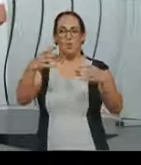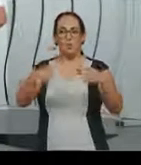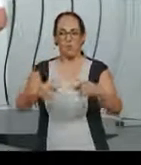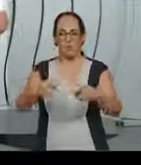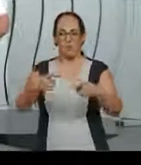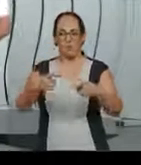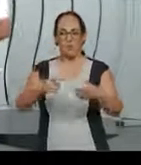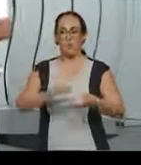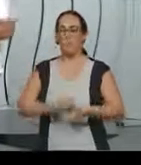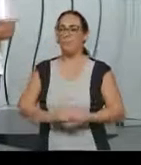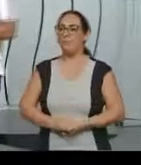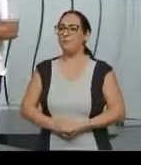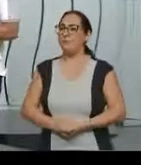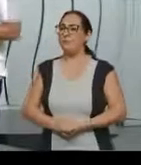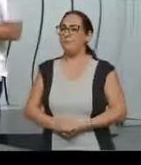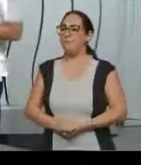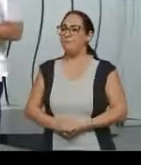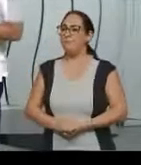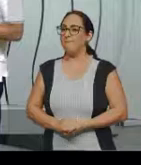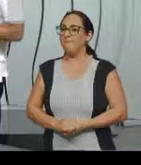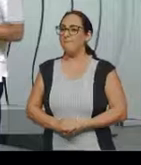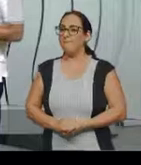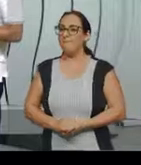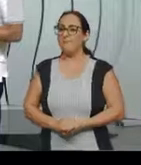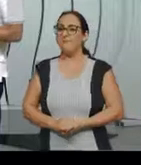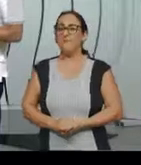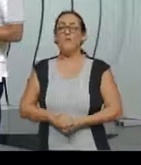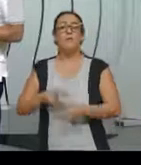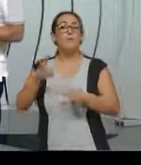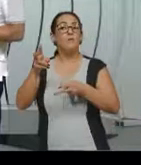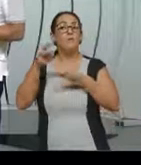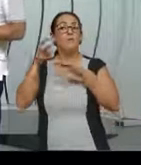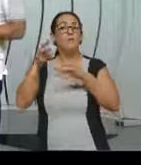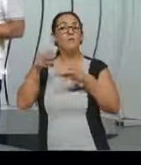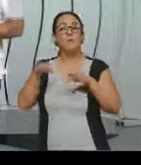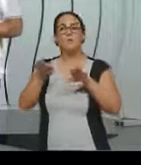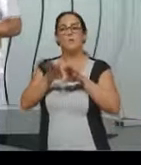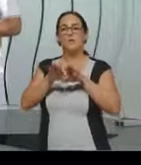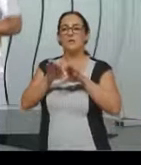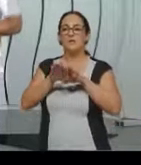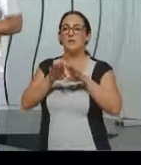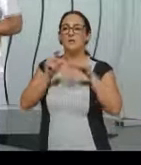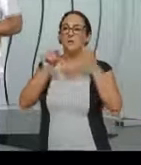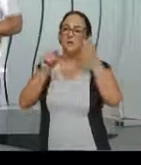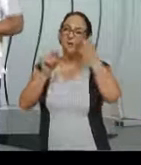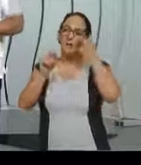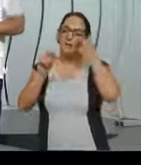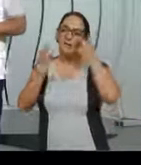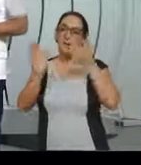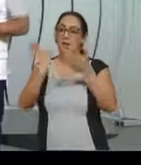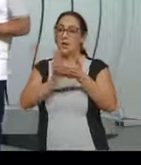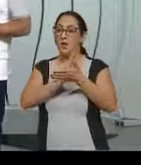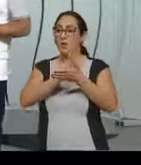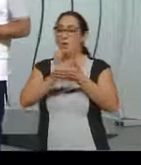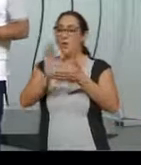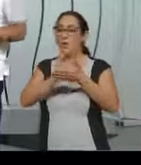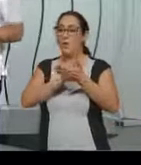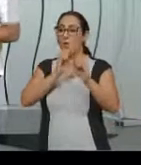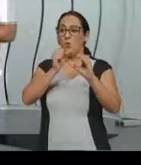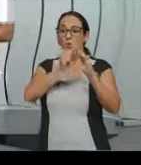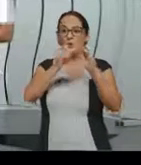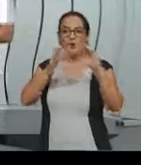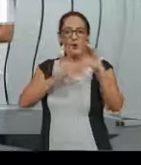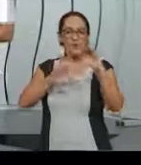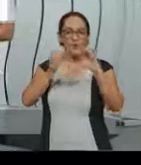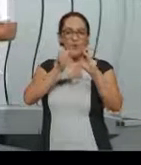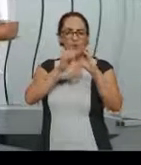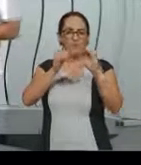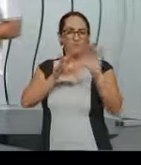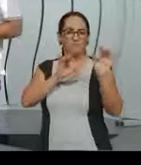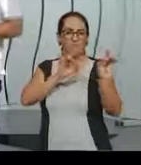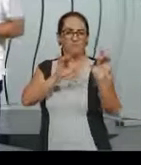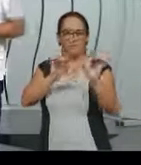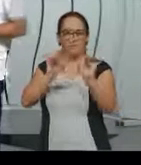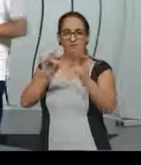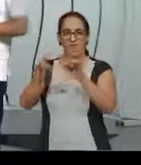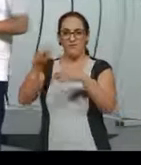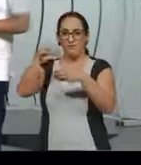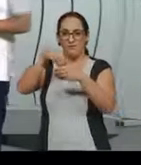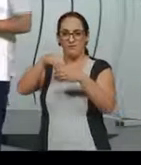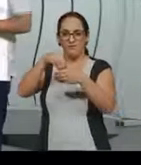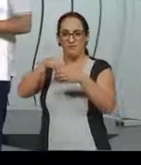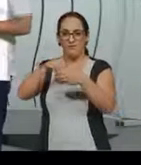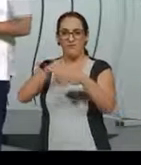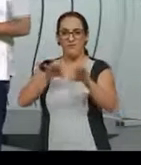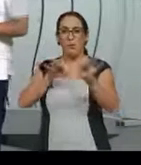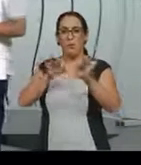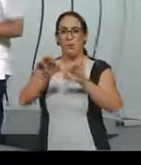pessoal? Bom, a gente vai perceber também algumas características, algumas particularidades dentro desse processo de